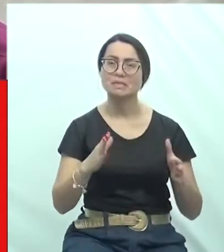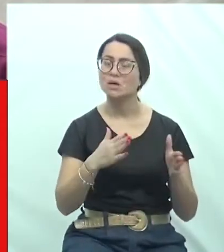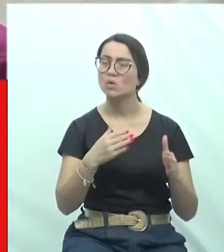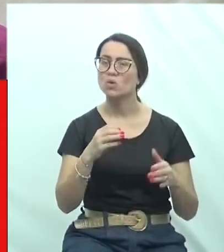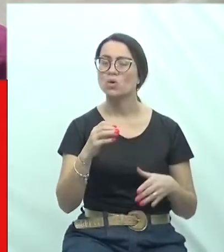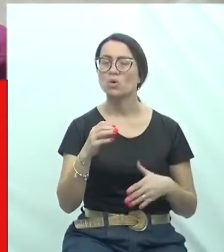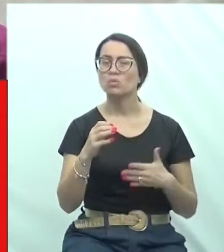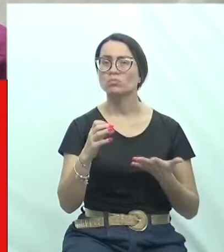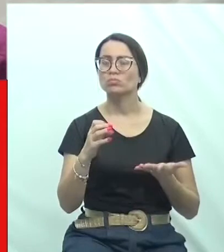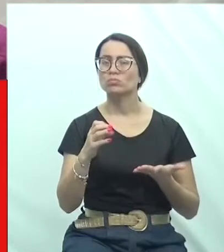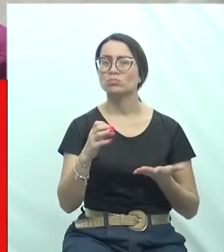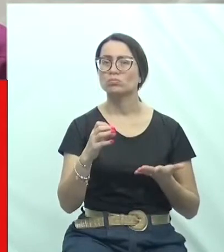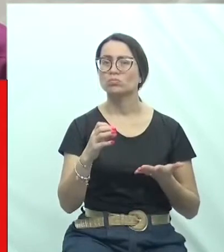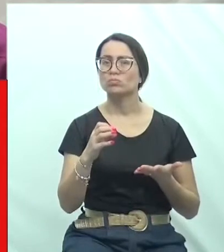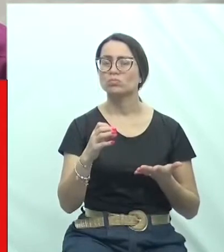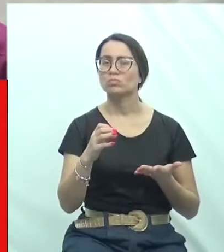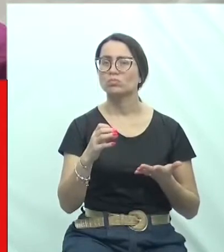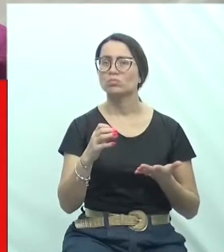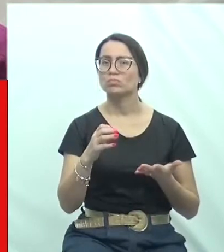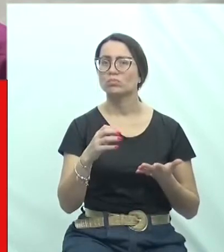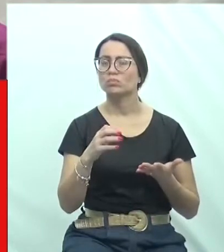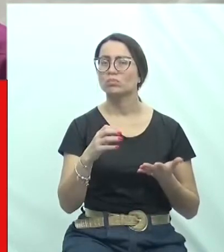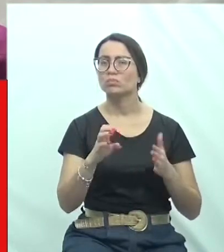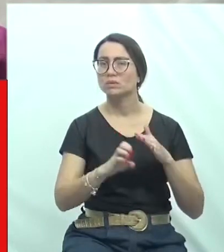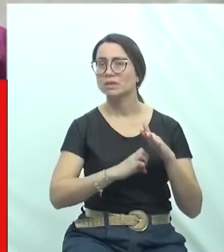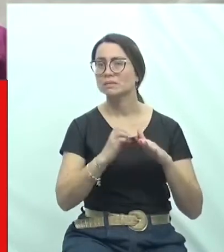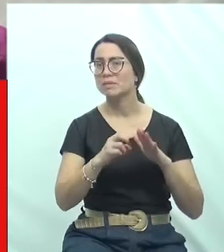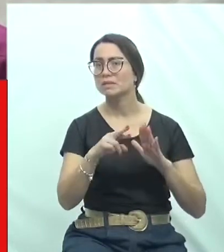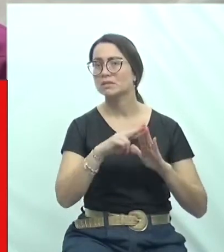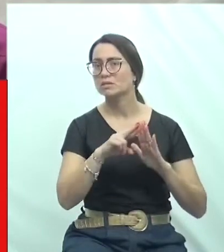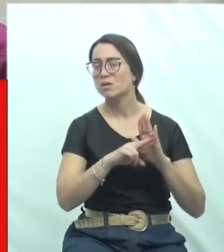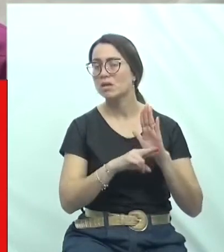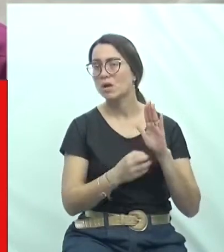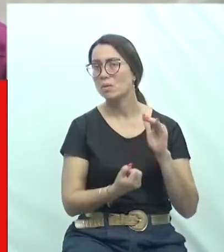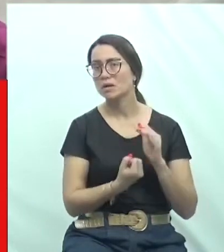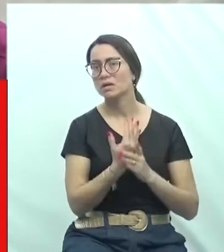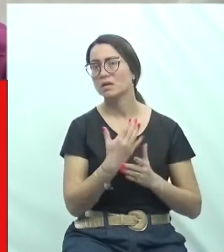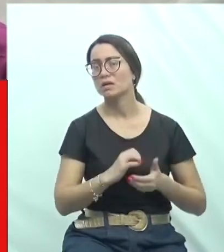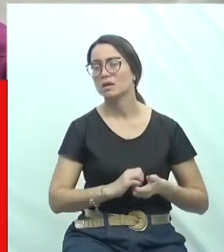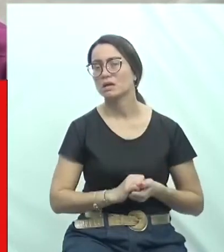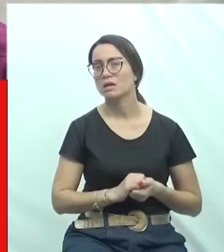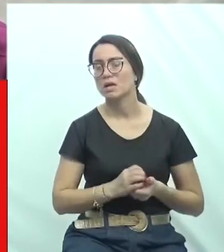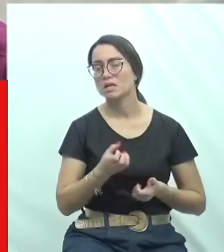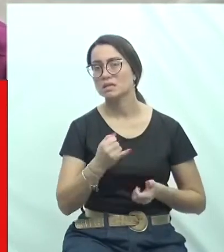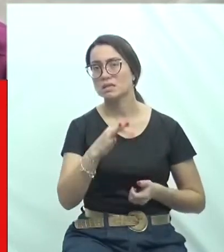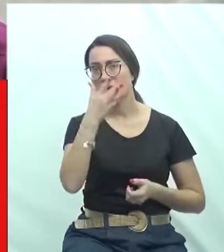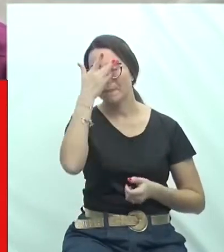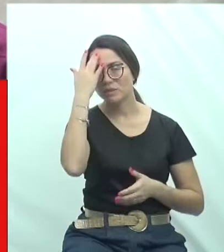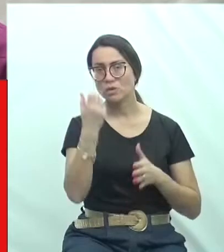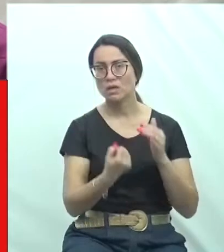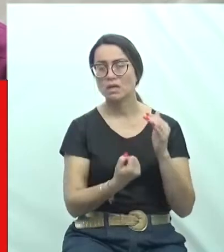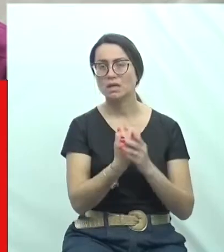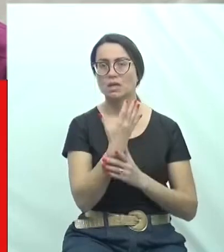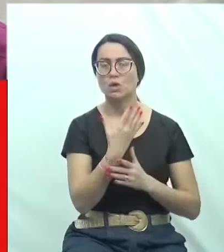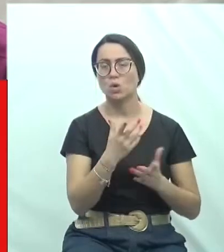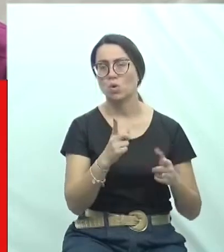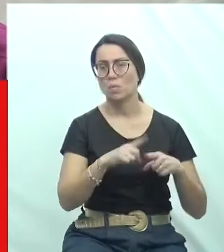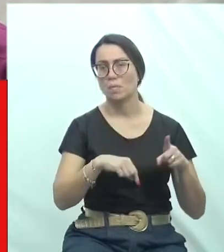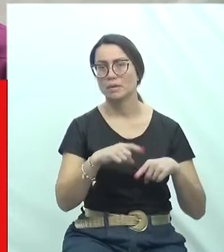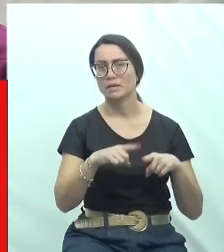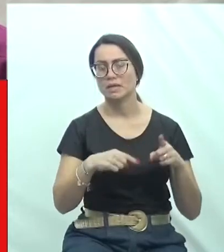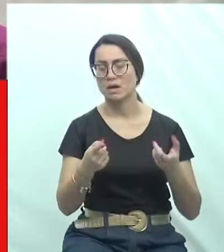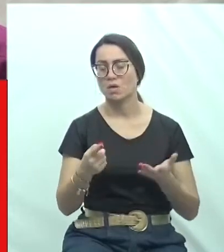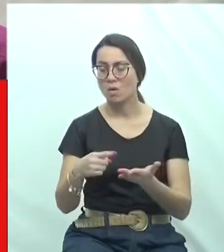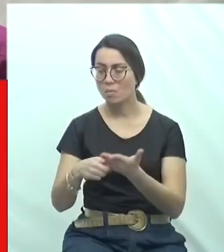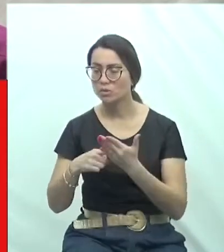esse fabricante, se esse, essa pessoa que fez esse equipamento nos apresentar homologação perante os